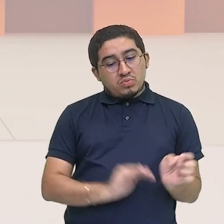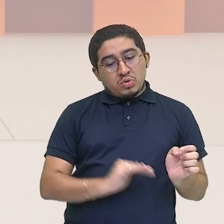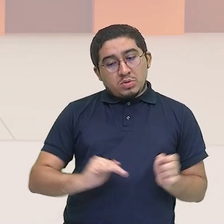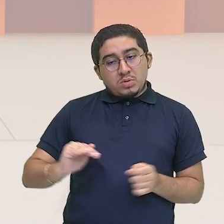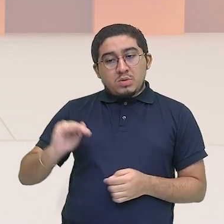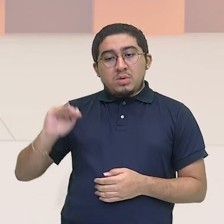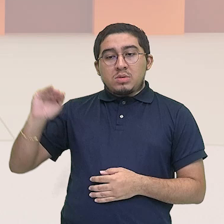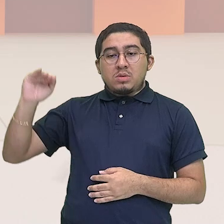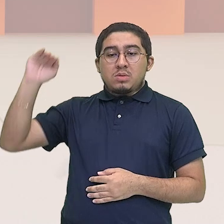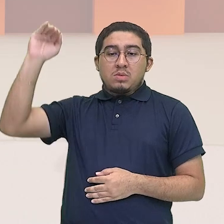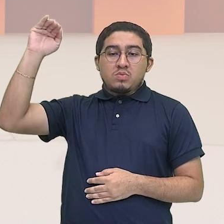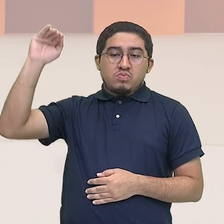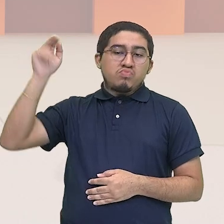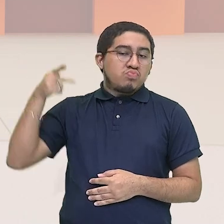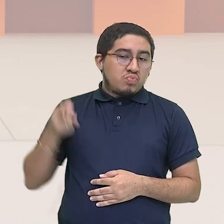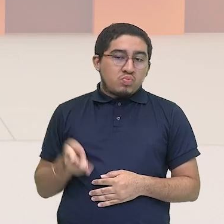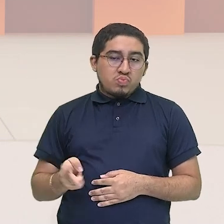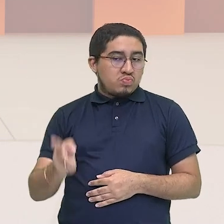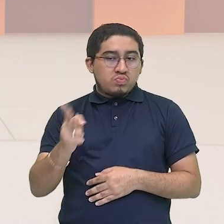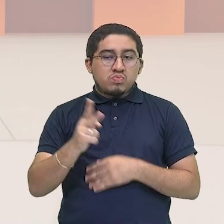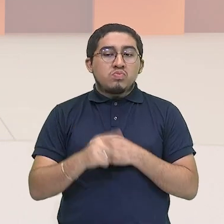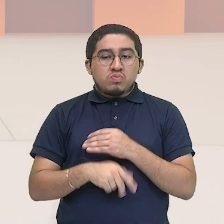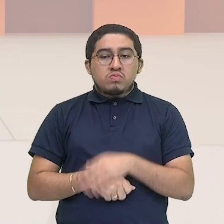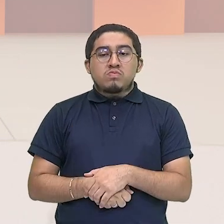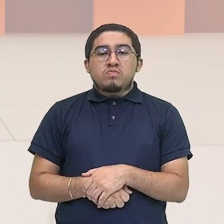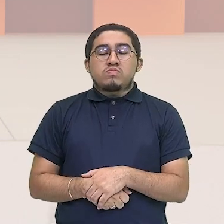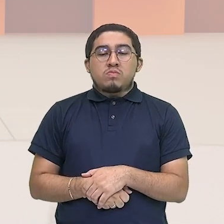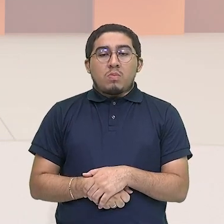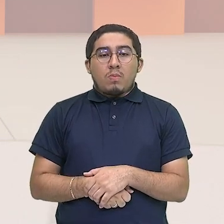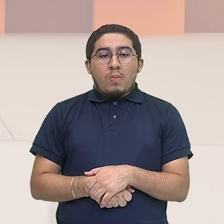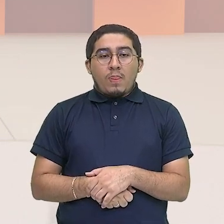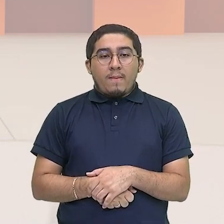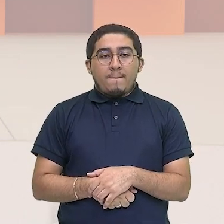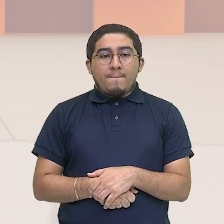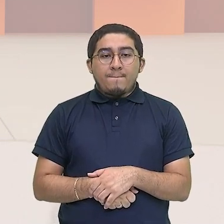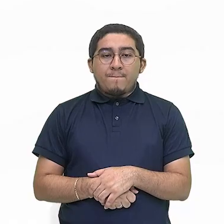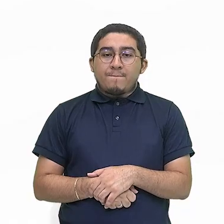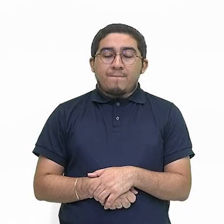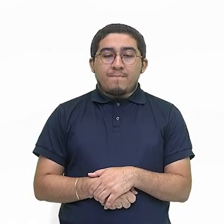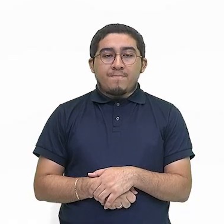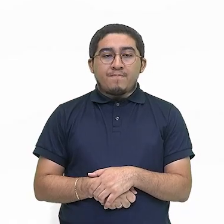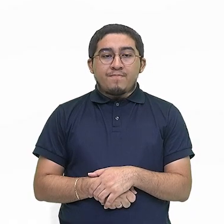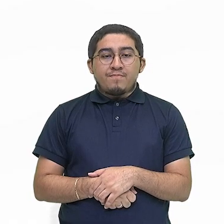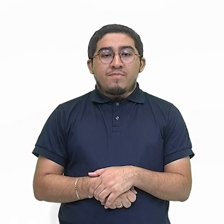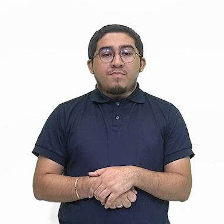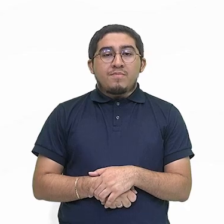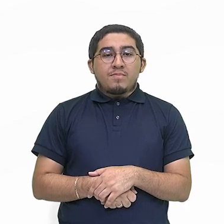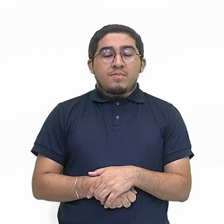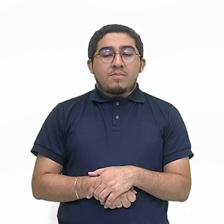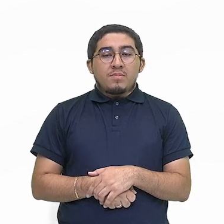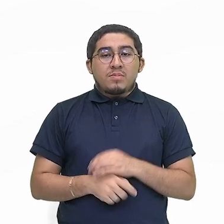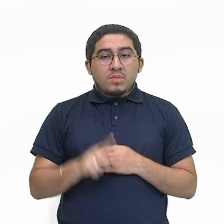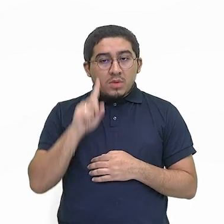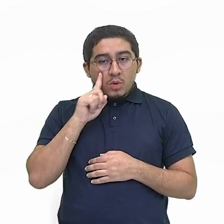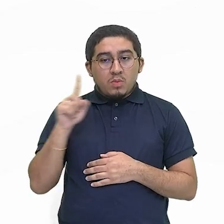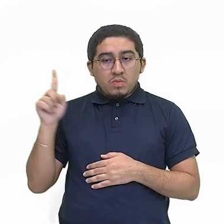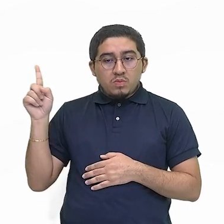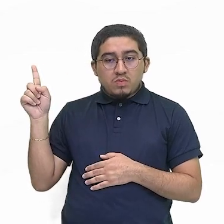nossa vida, não é isso? Muito bem. Então, o que é o processo de socialização? É o estudo,